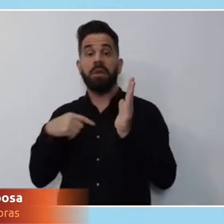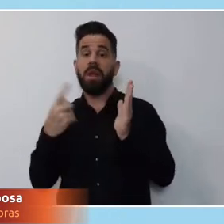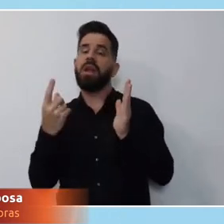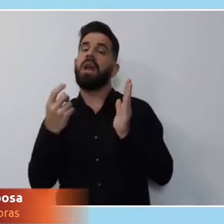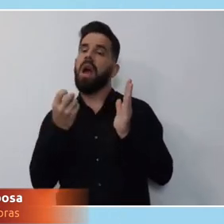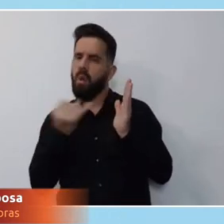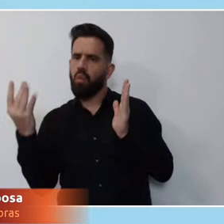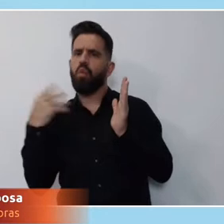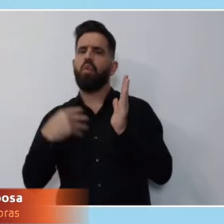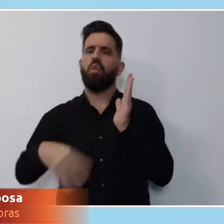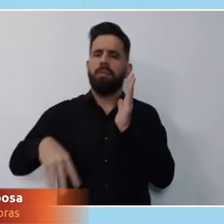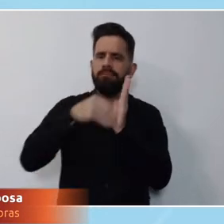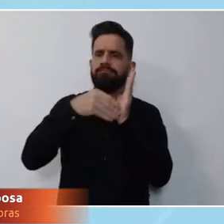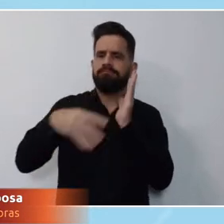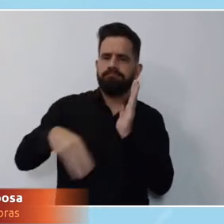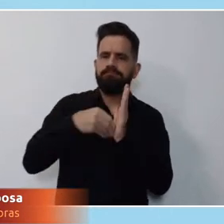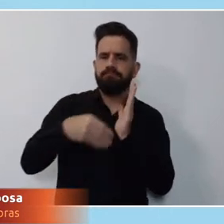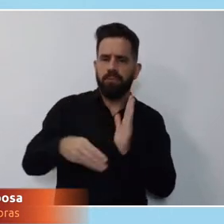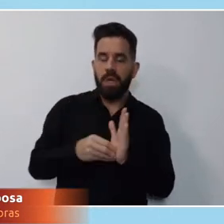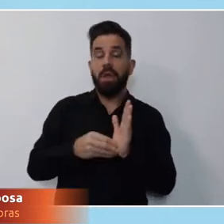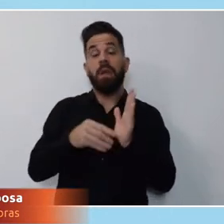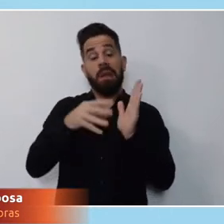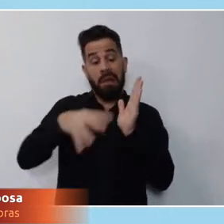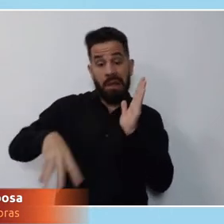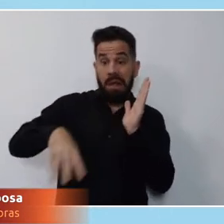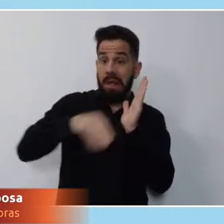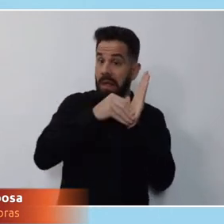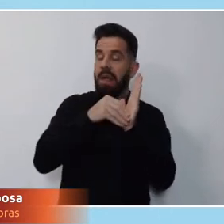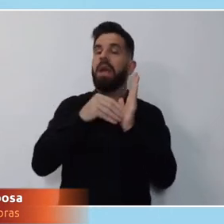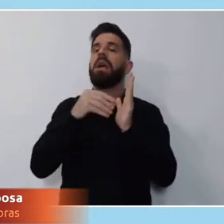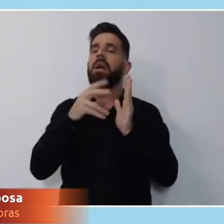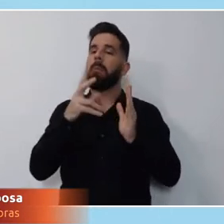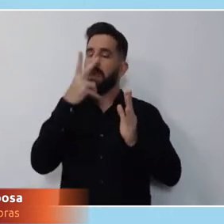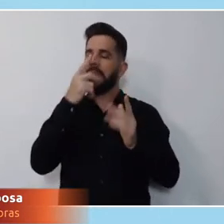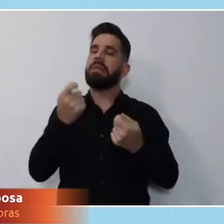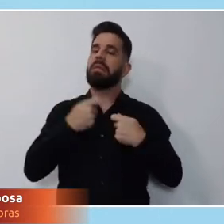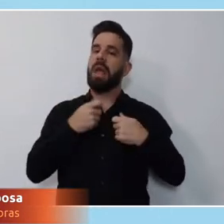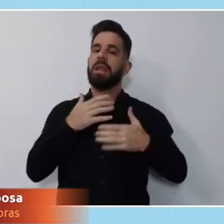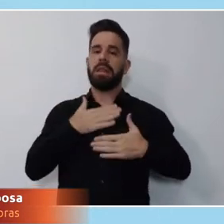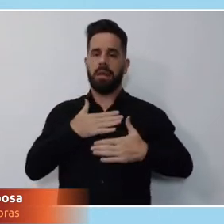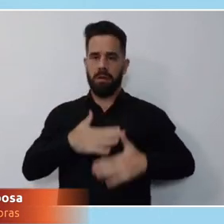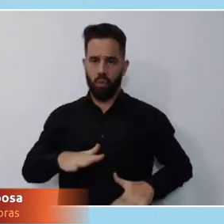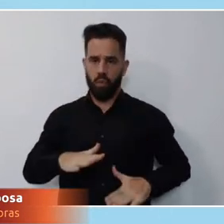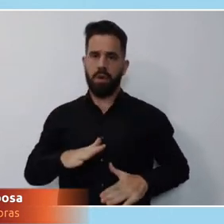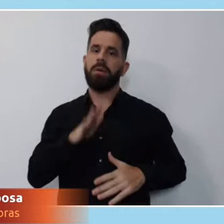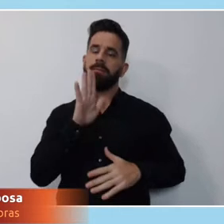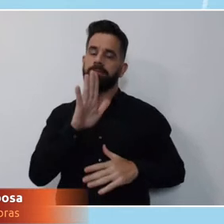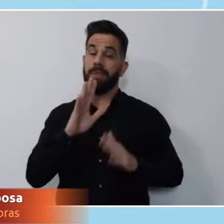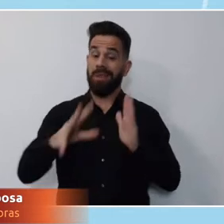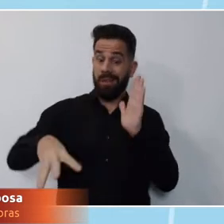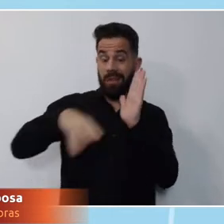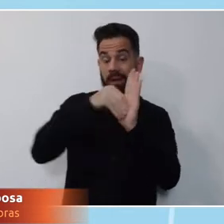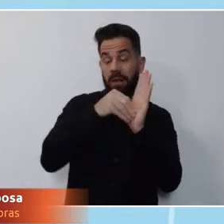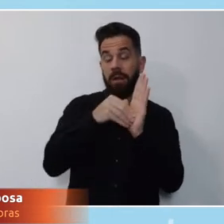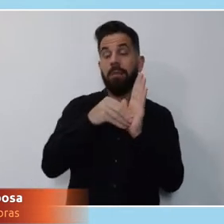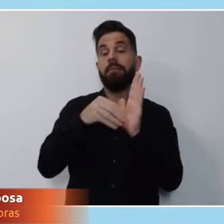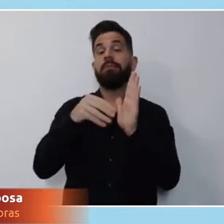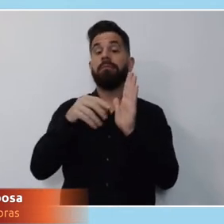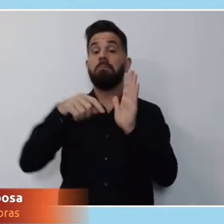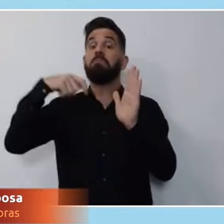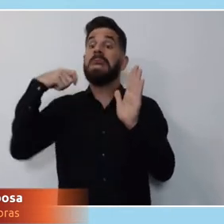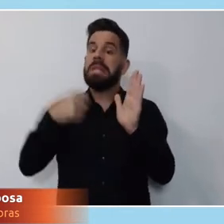deixavam, vamos colocar assim, mais tranquilo. Eu vou citar duas delas. A primeira é que muitos produtos que são proibidos em outros locais do